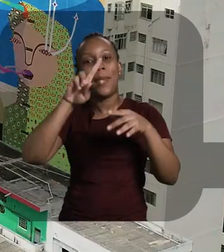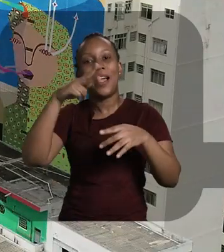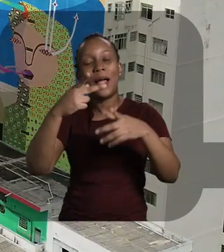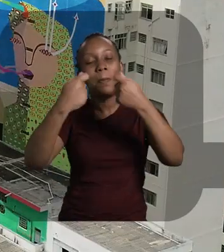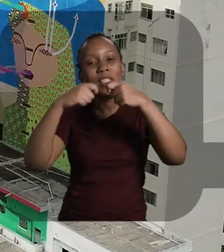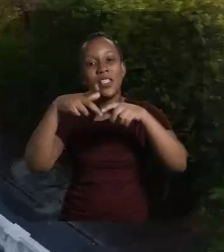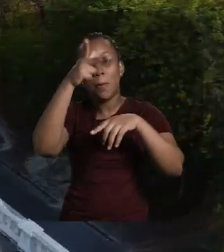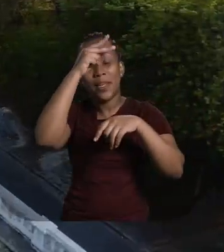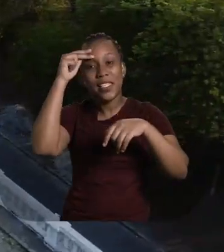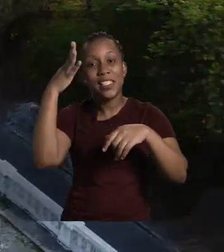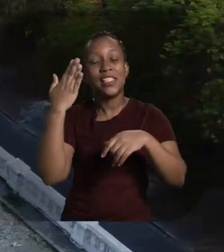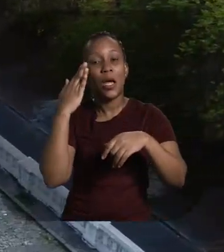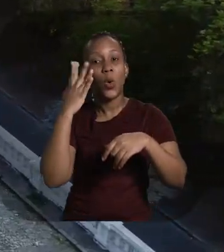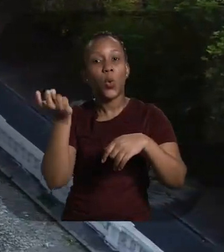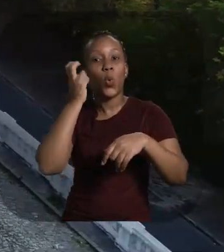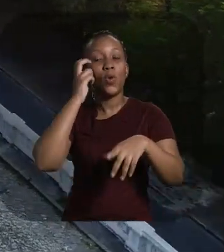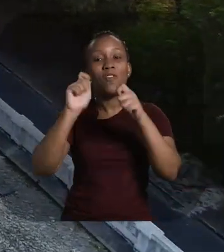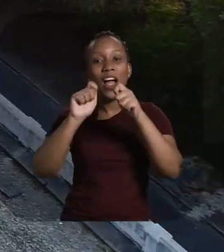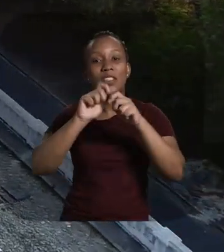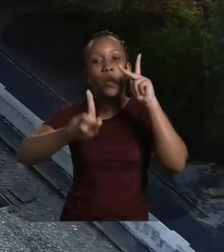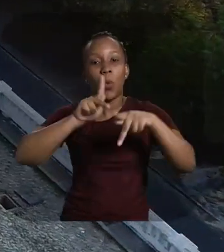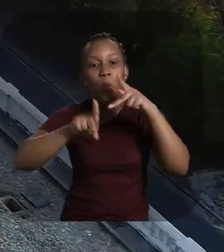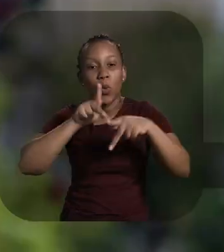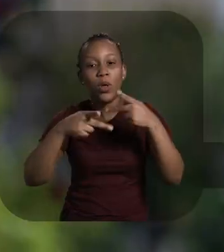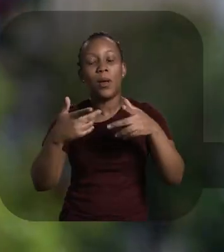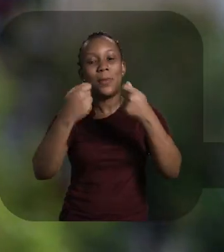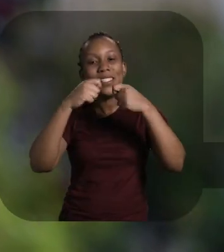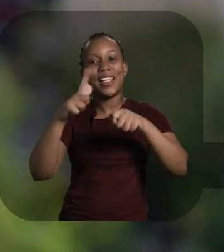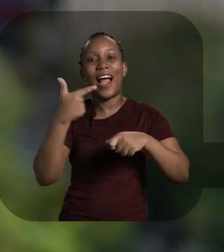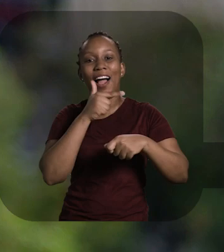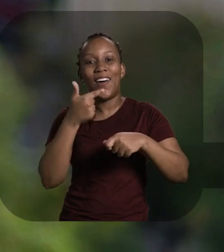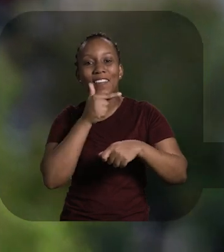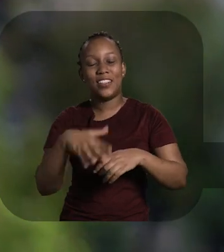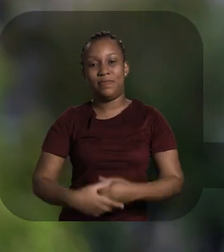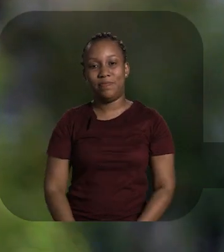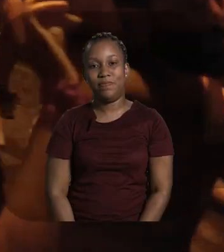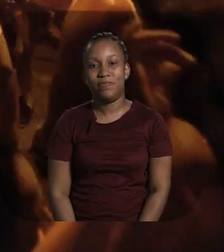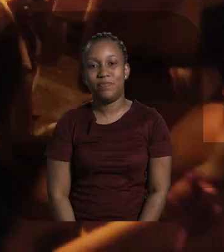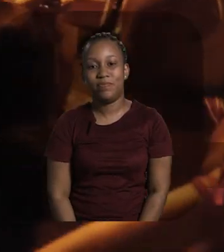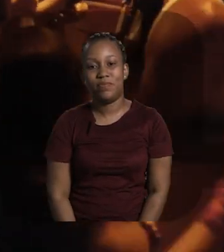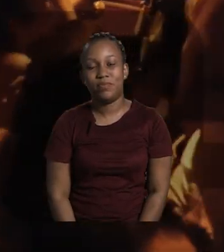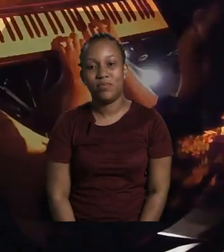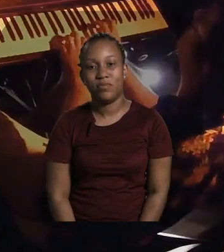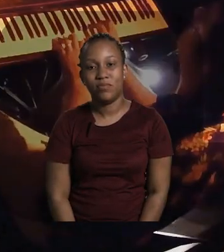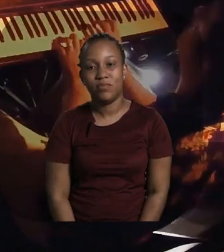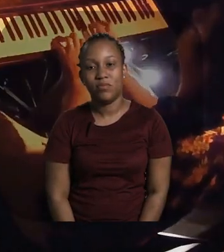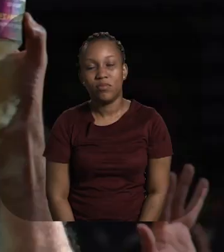Belo Horizonte precisa de uma prefeita que sabe que a cultura é feita de gente. Precisa de Áurea Carolina.